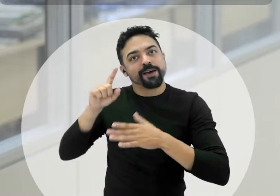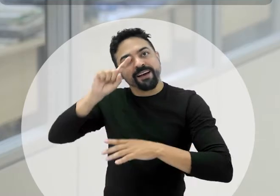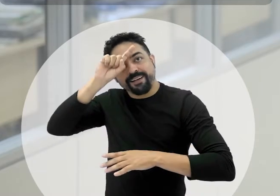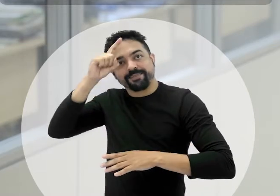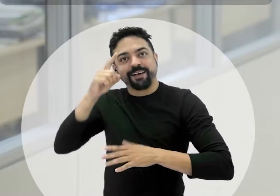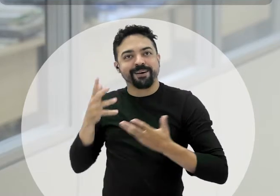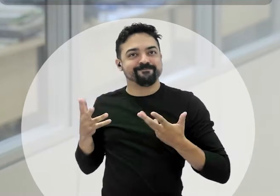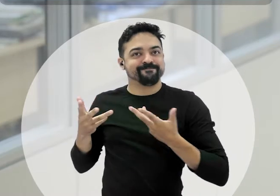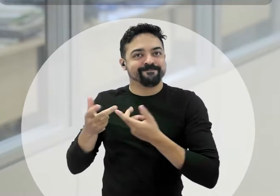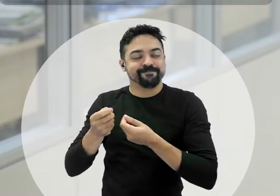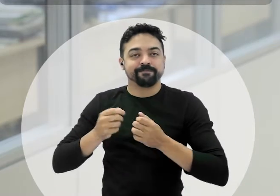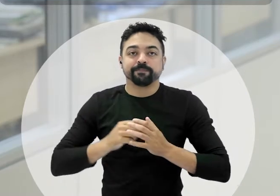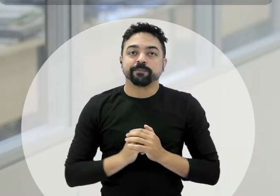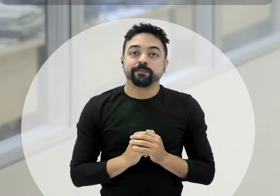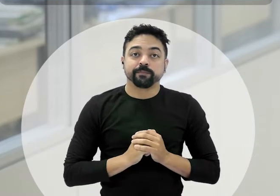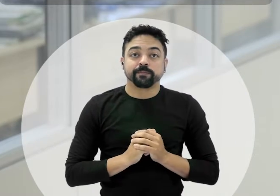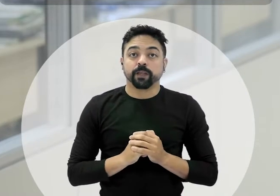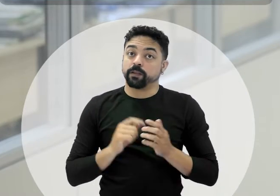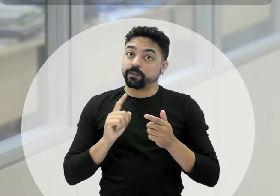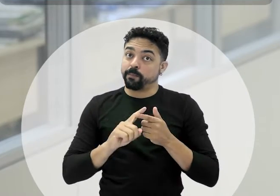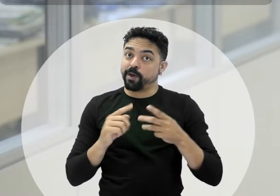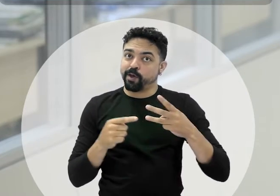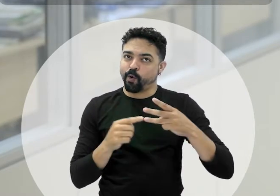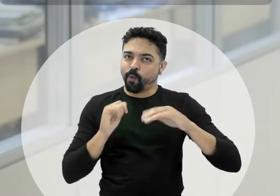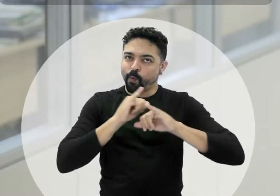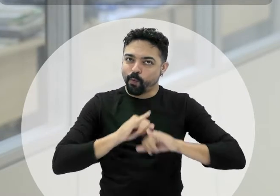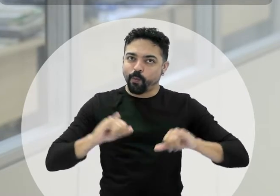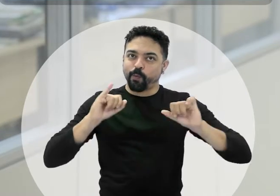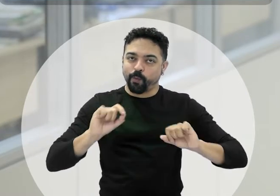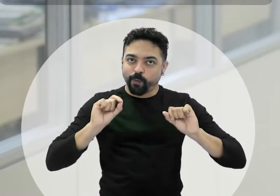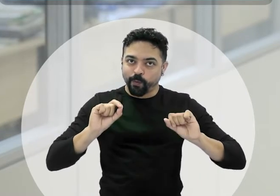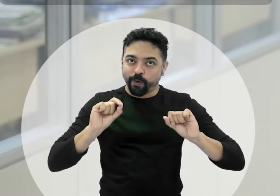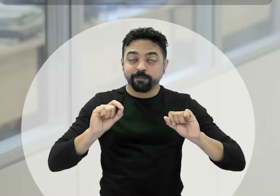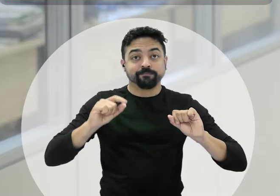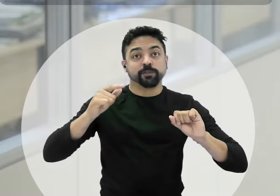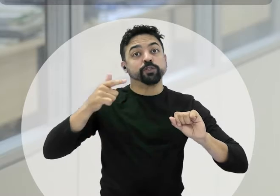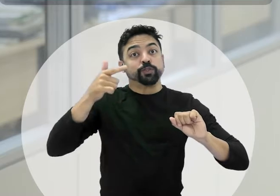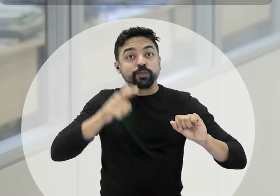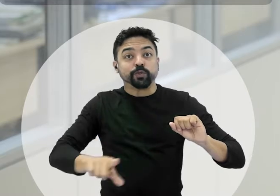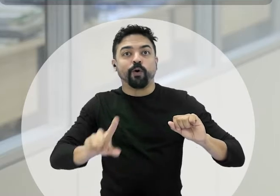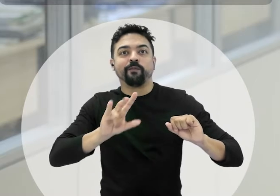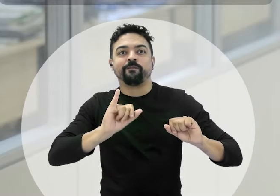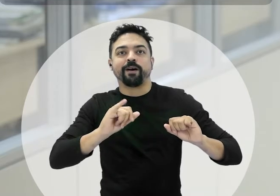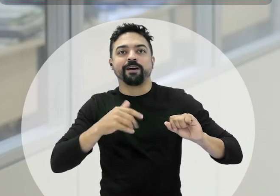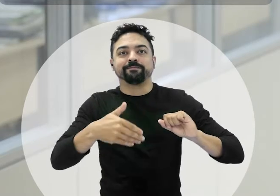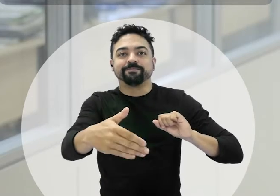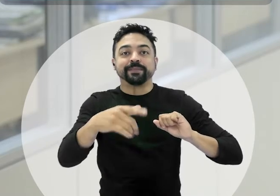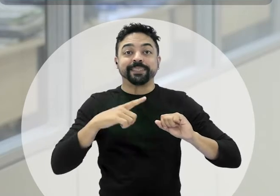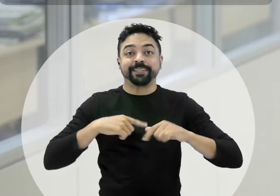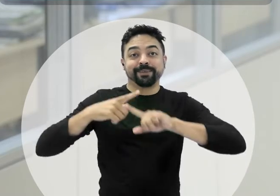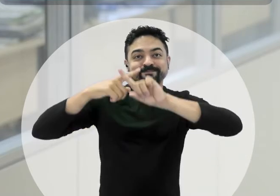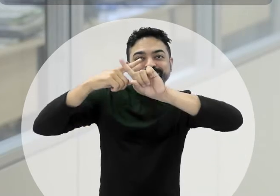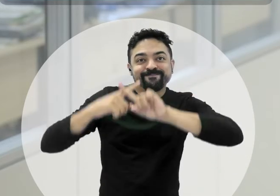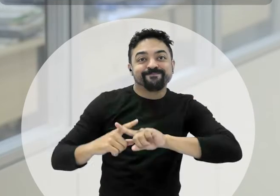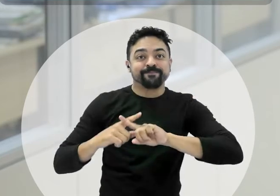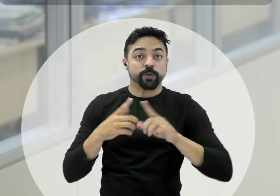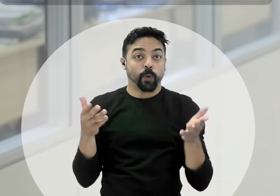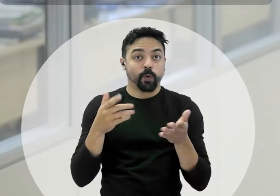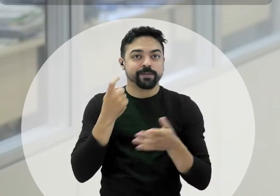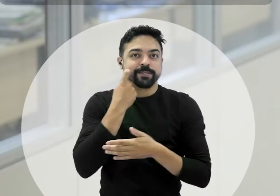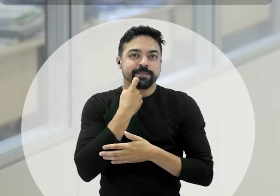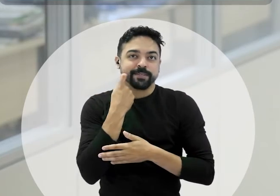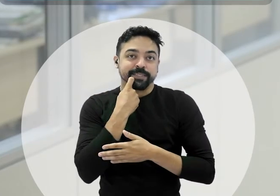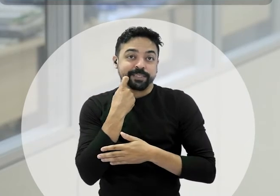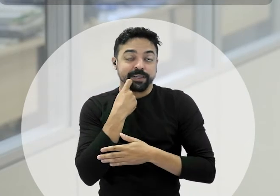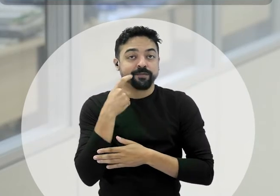E para fechar, olha só, a gente informa que vem aí mais uma maratona de emoções e de muita diversão. Afinal, começa